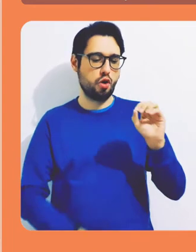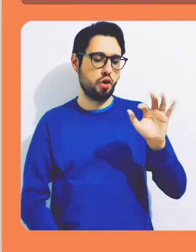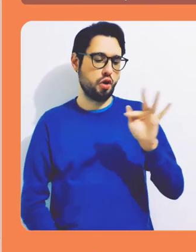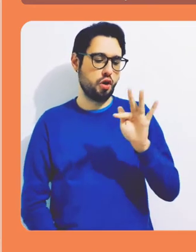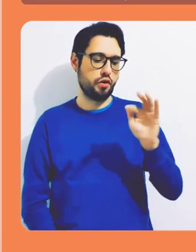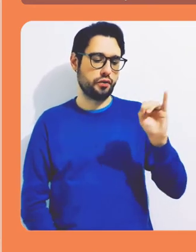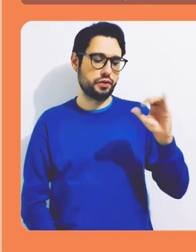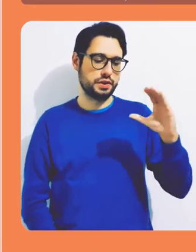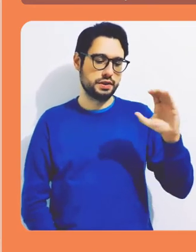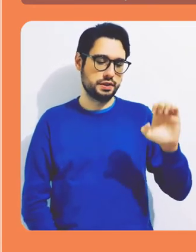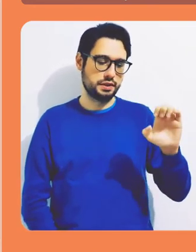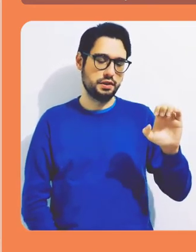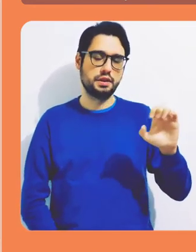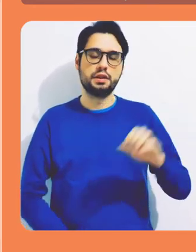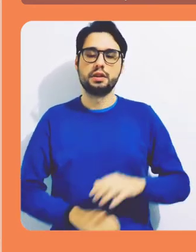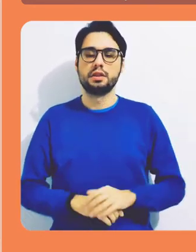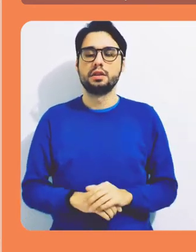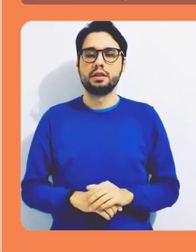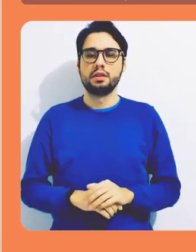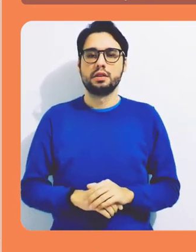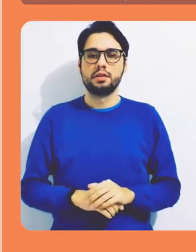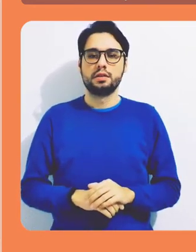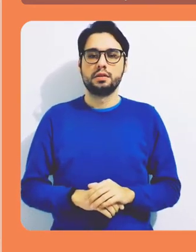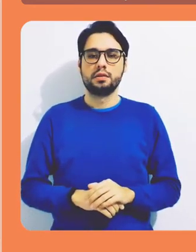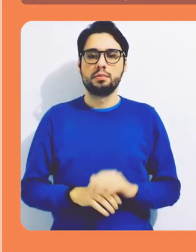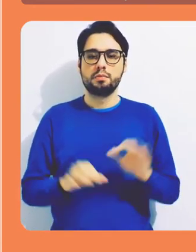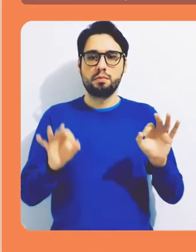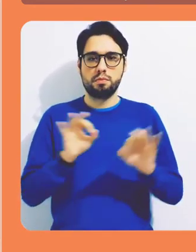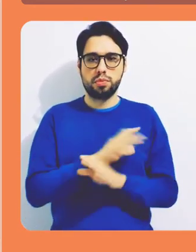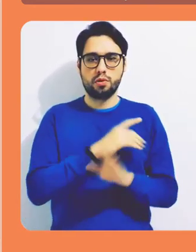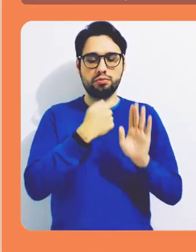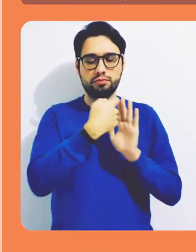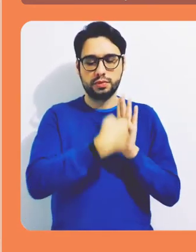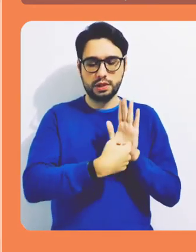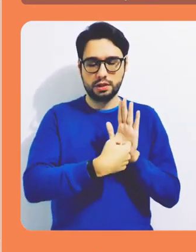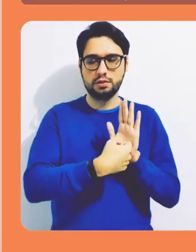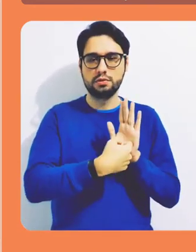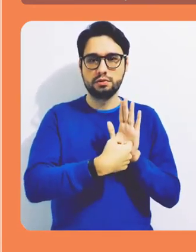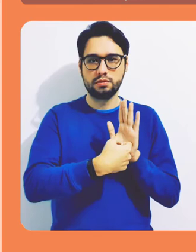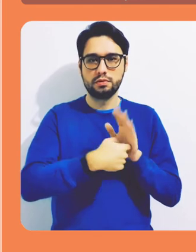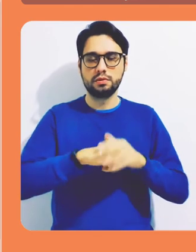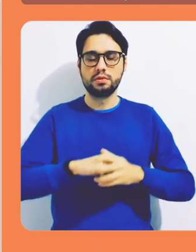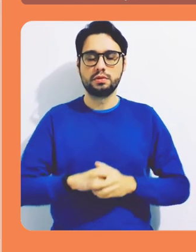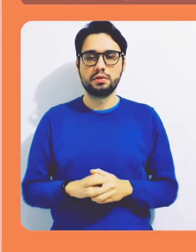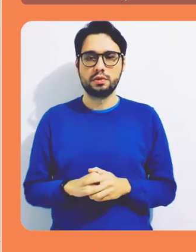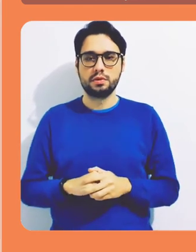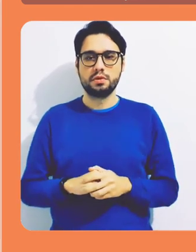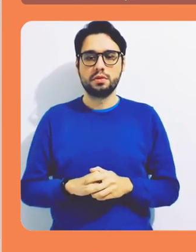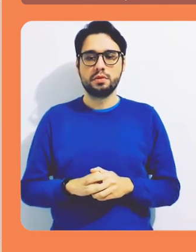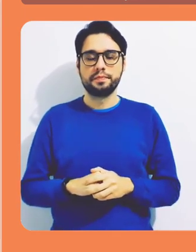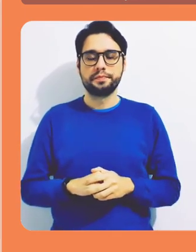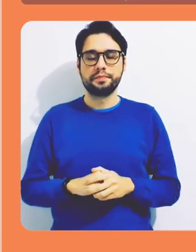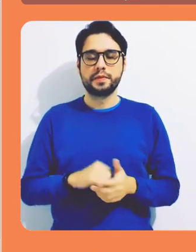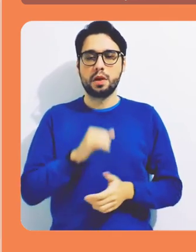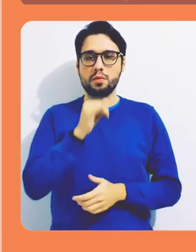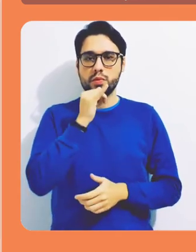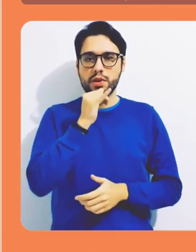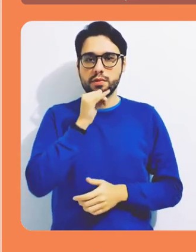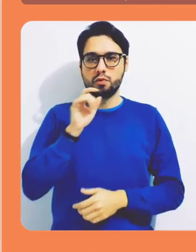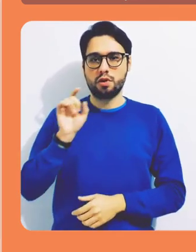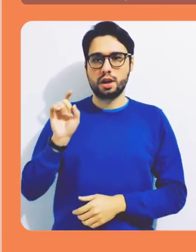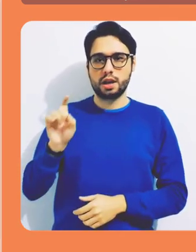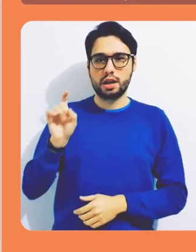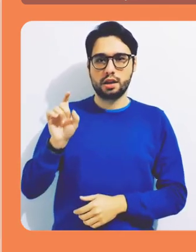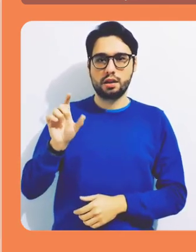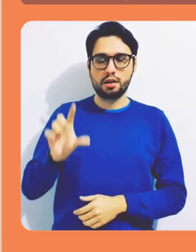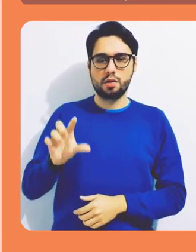do Office, tá? Se você está buscando do Office um texto,